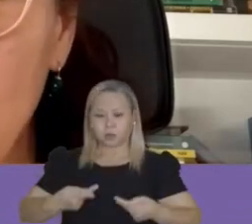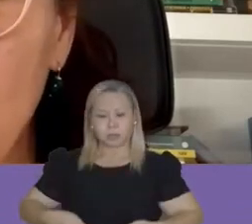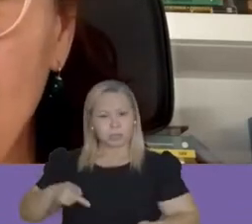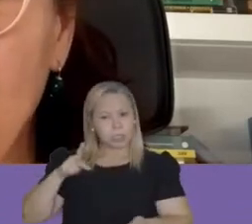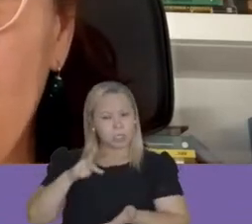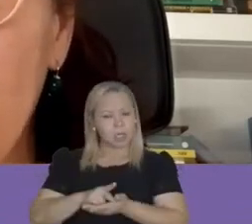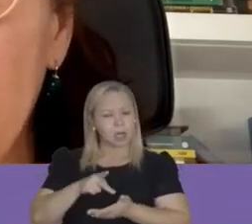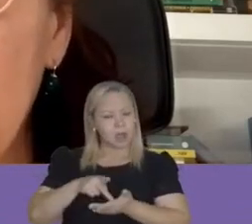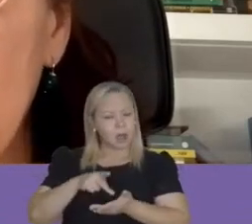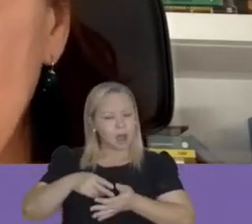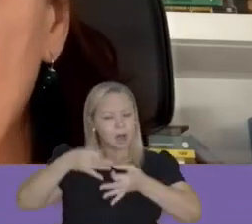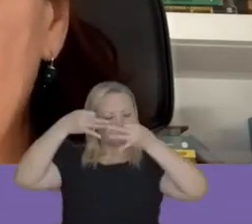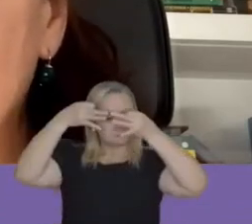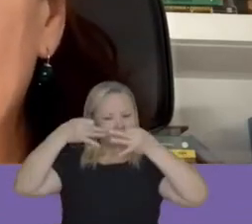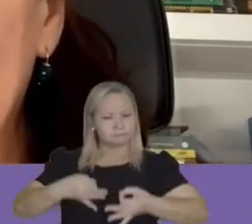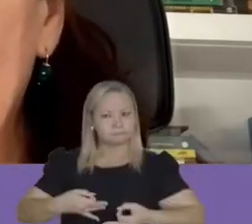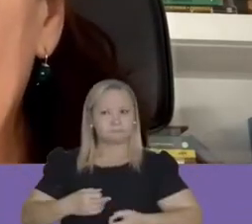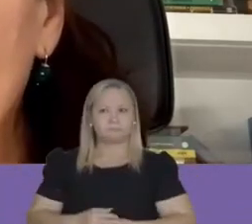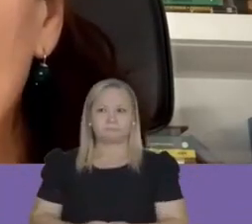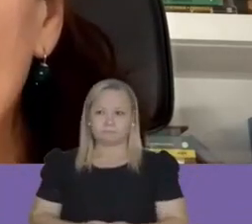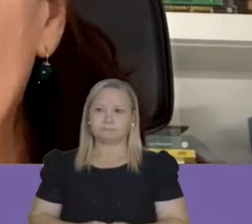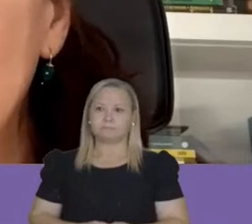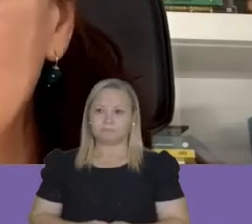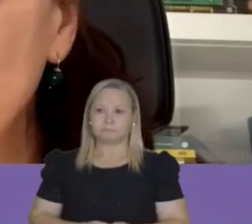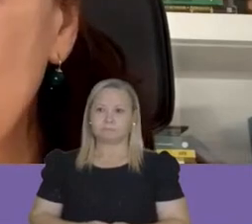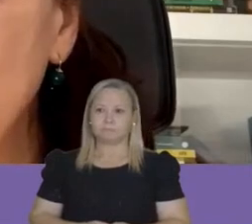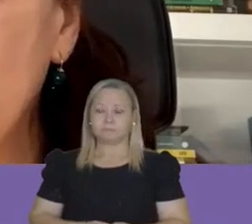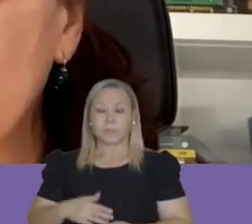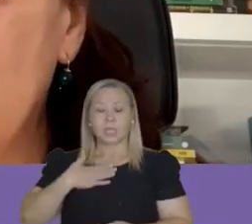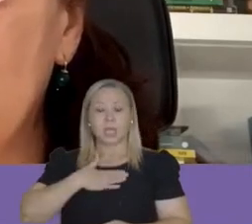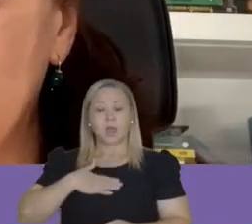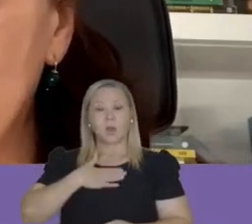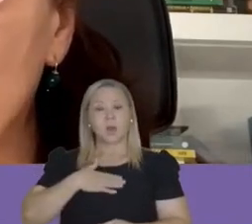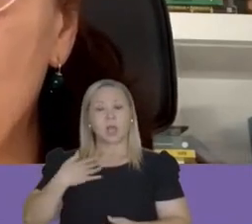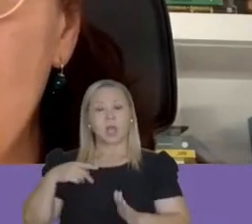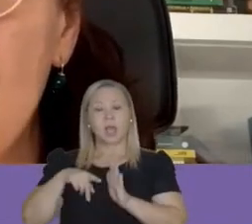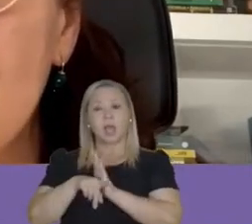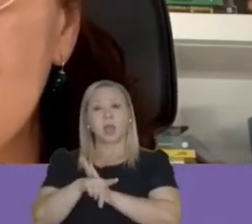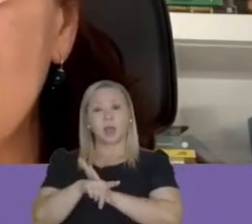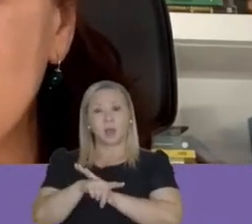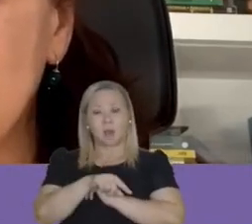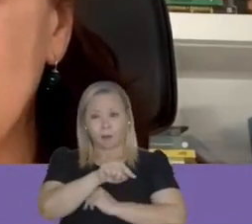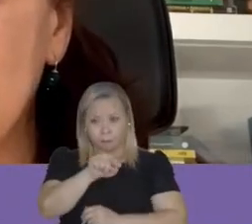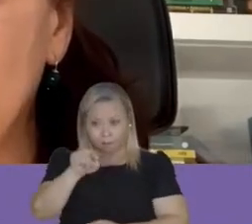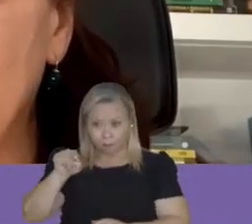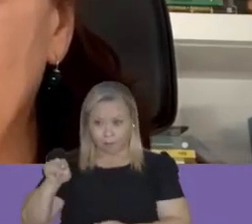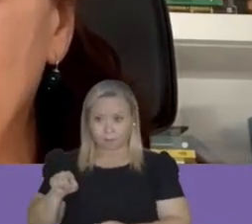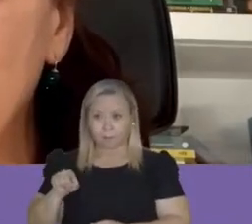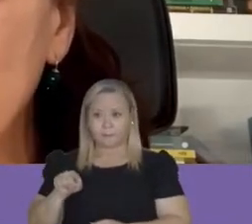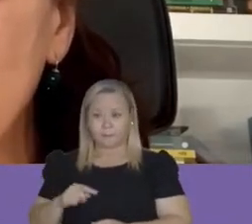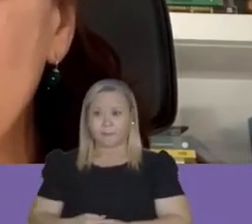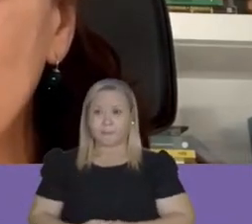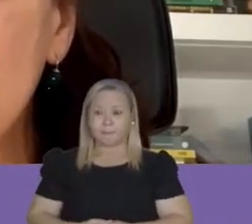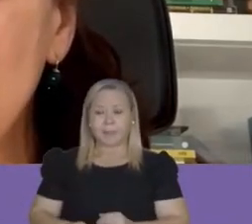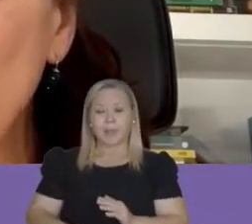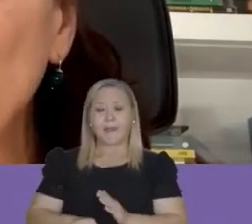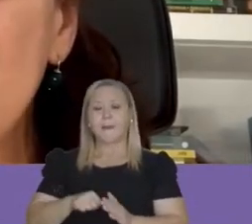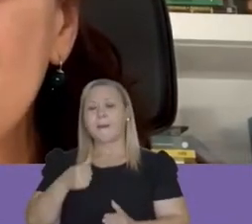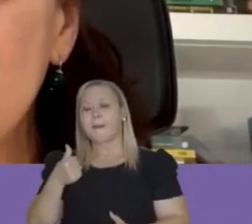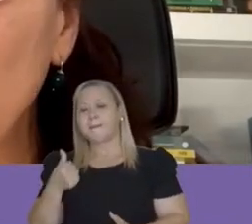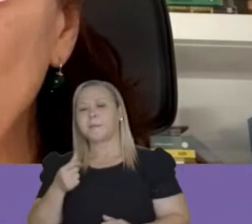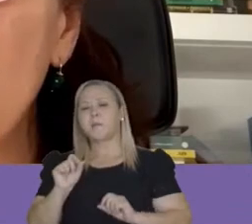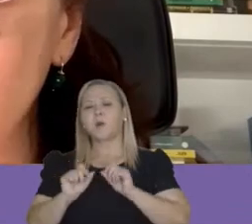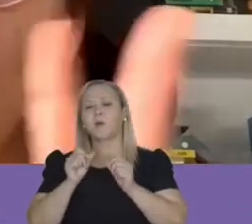realizem plenamente. Bem, eu gostaria de perguntar a vocês, em primeiro lugar, o que